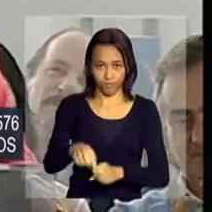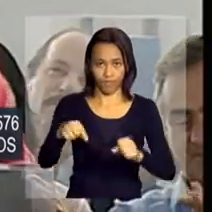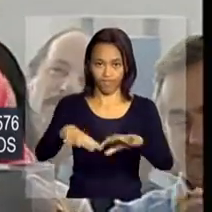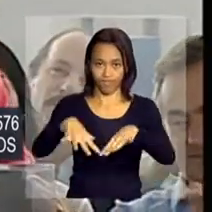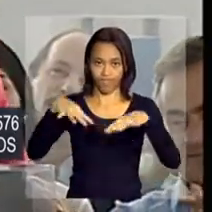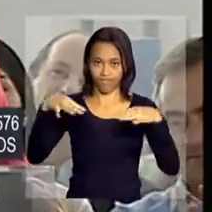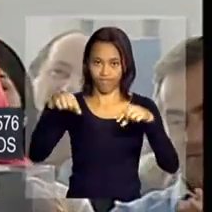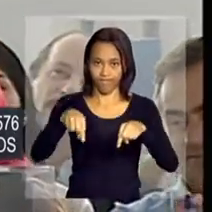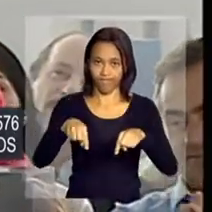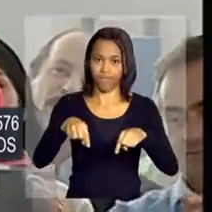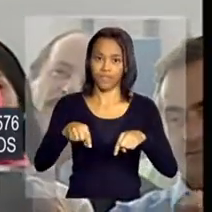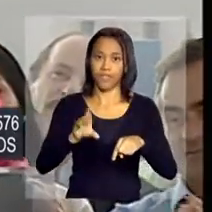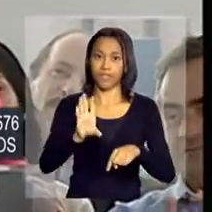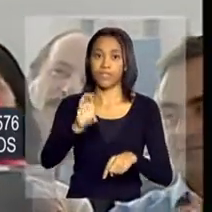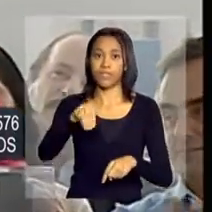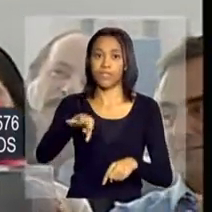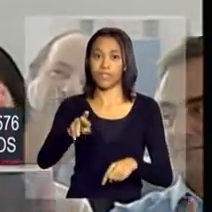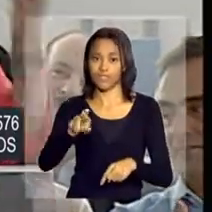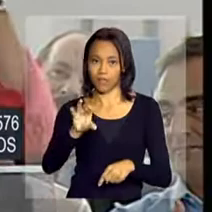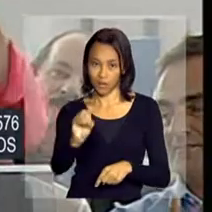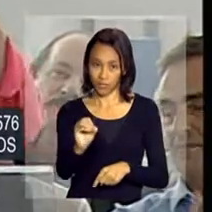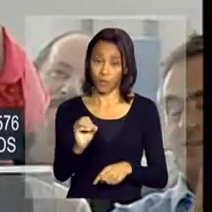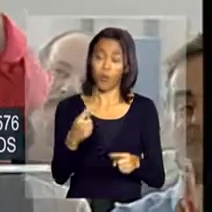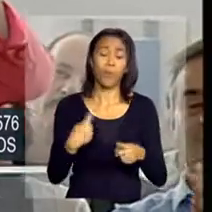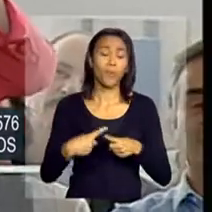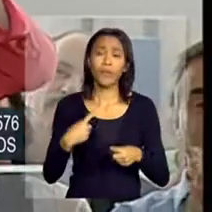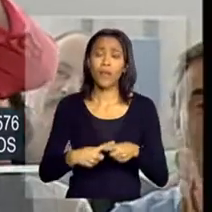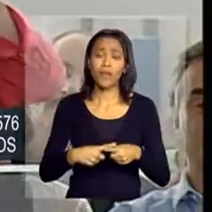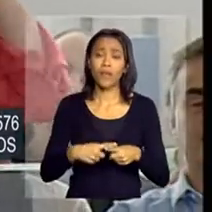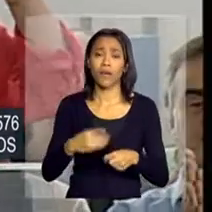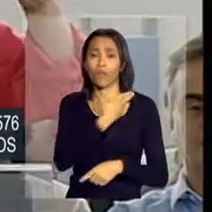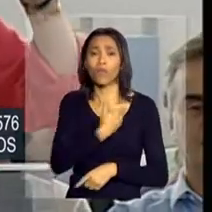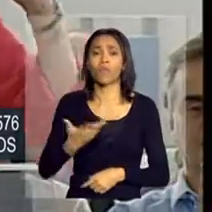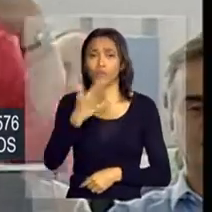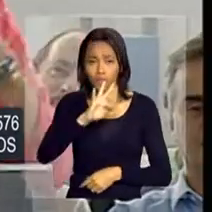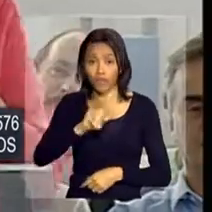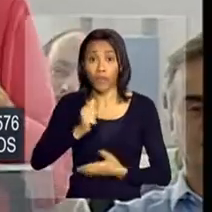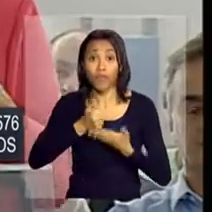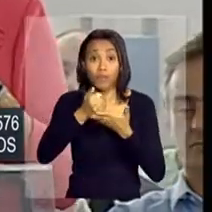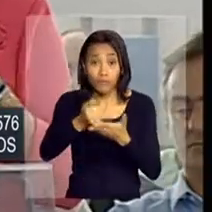para vocês por que que o governo federal vai contribuir. Porque